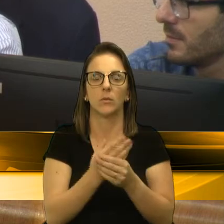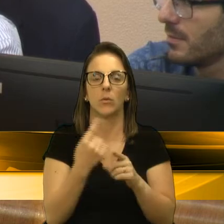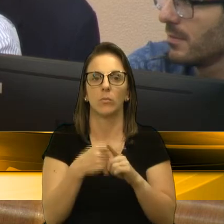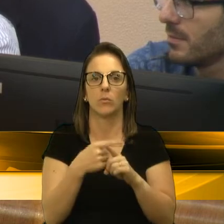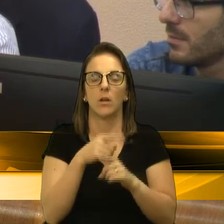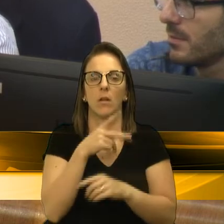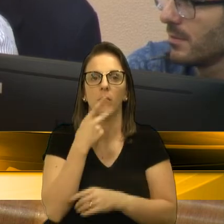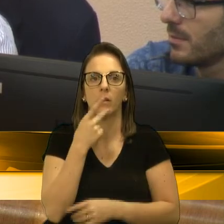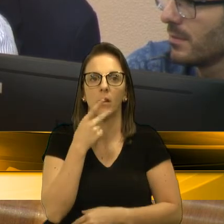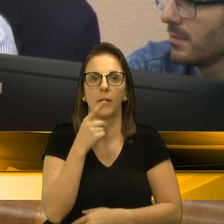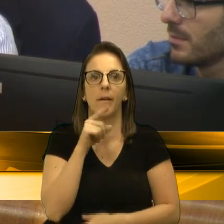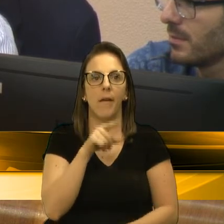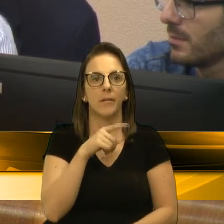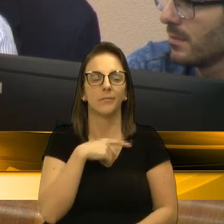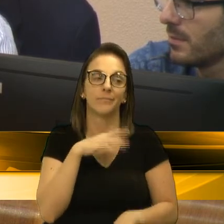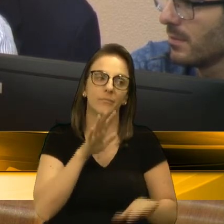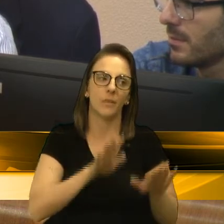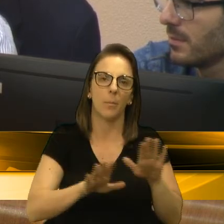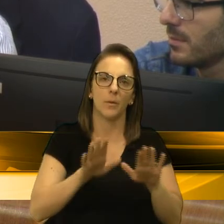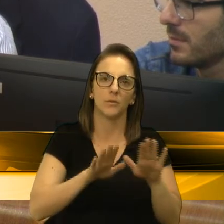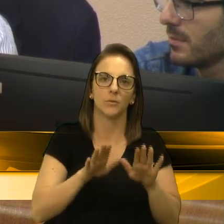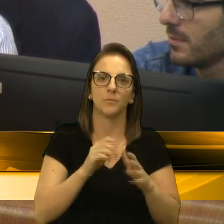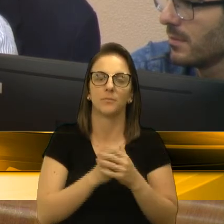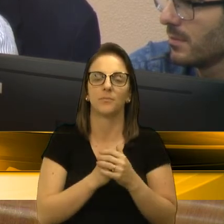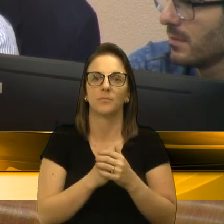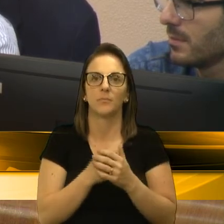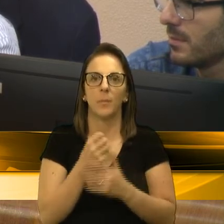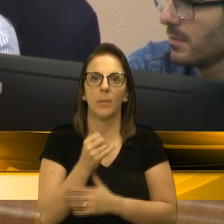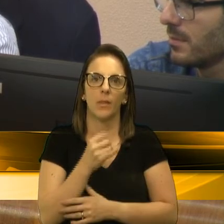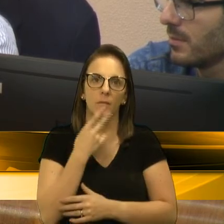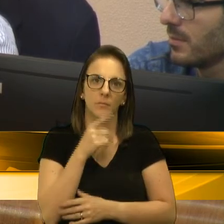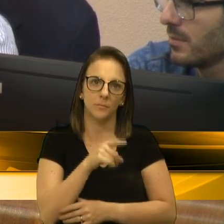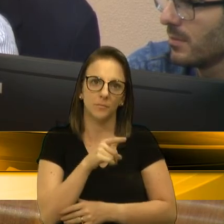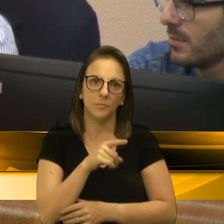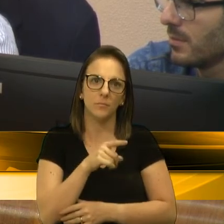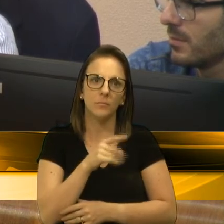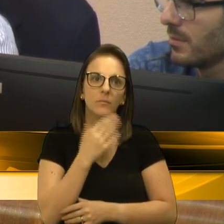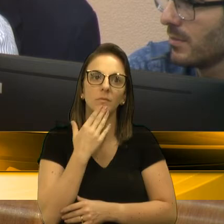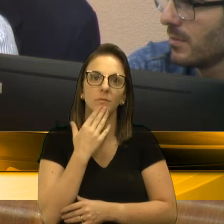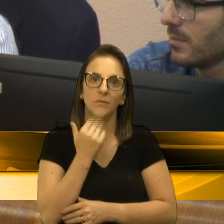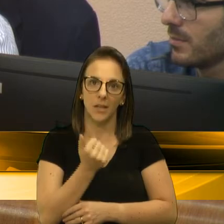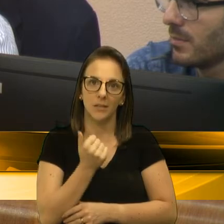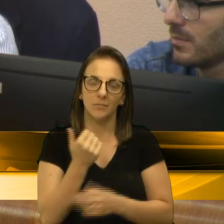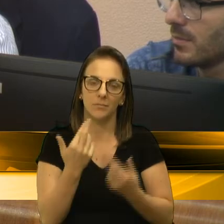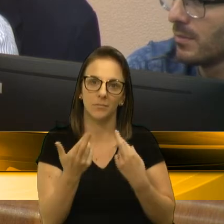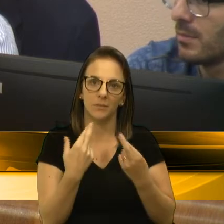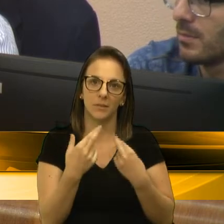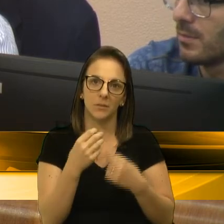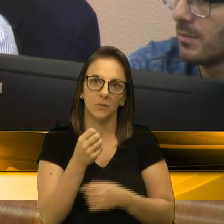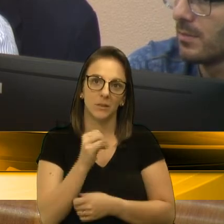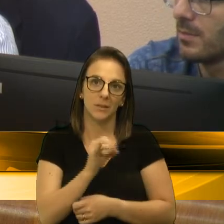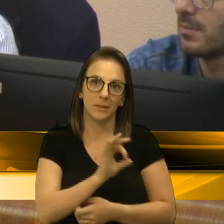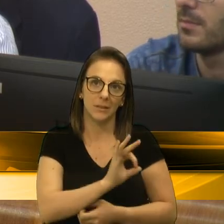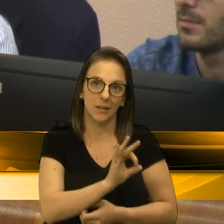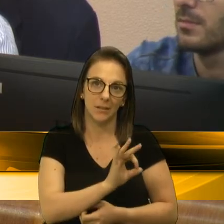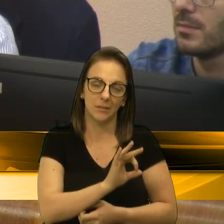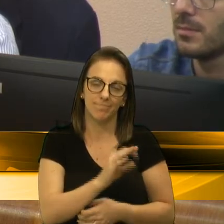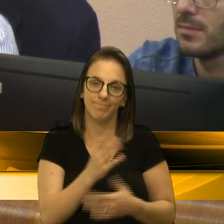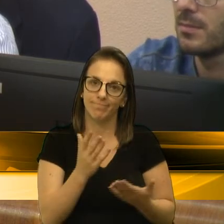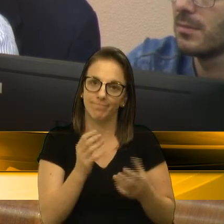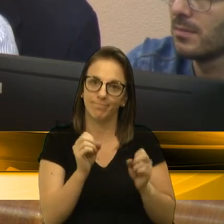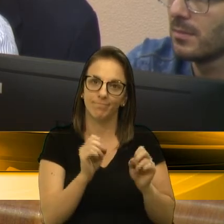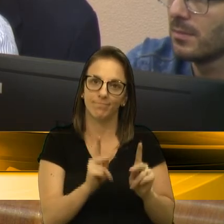serem elas relativas. Se sanadas, validam a relação, se não, não. E a nulidade da relação processual em face da omissão de